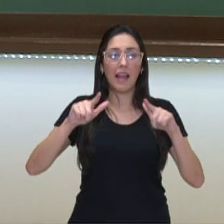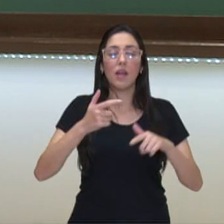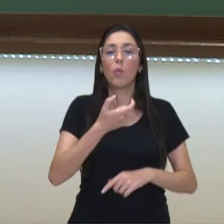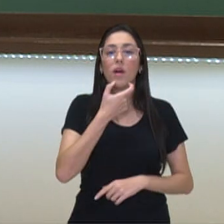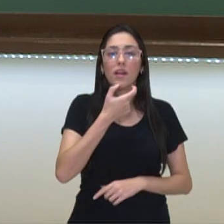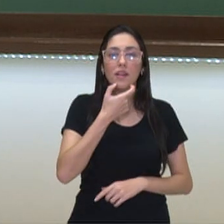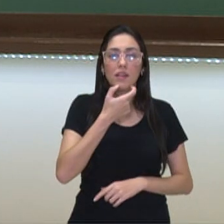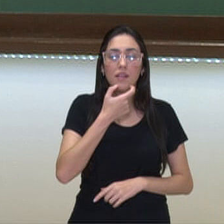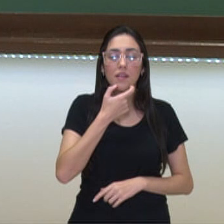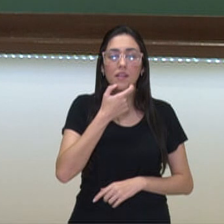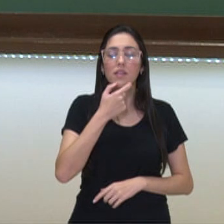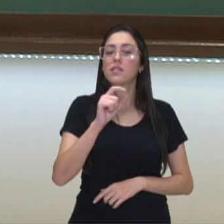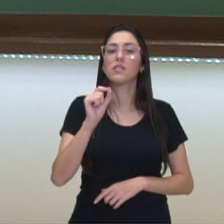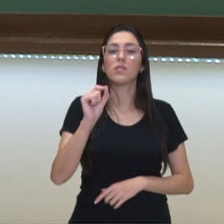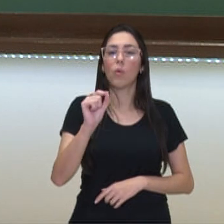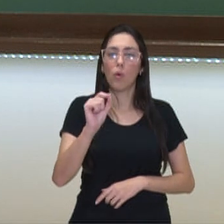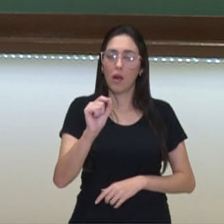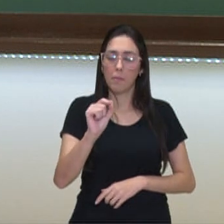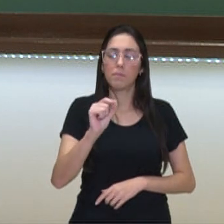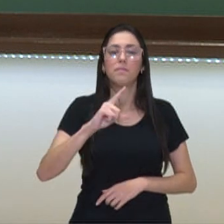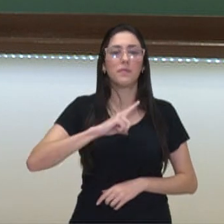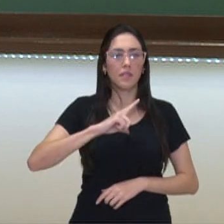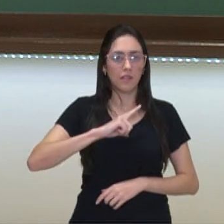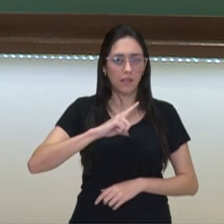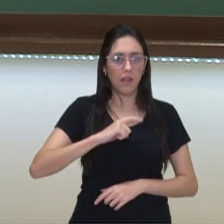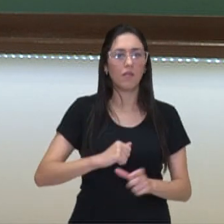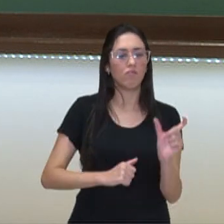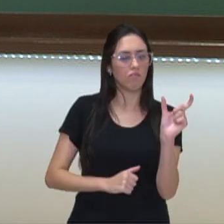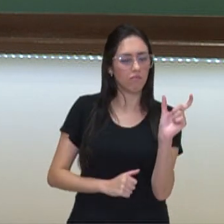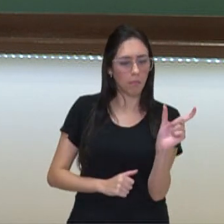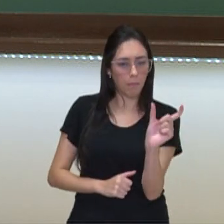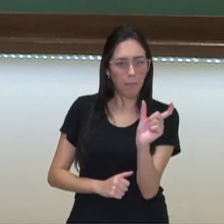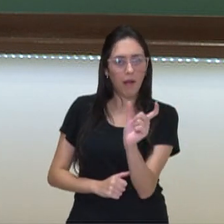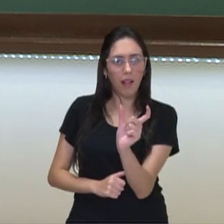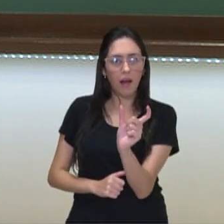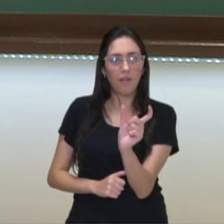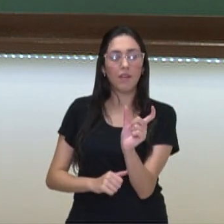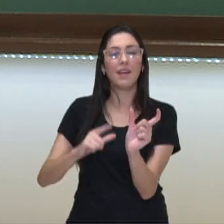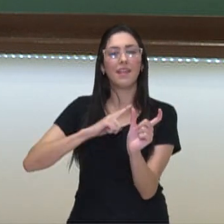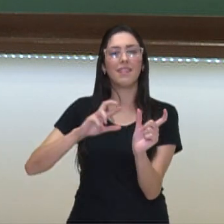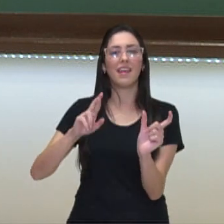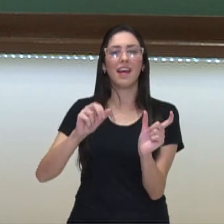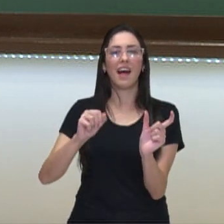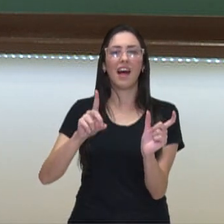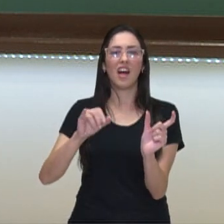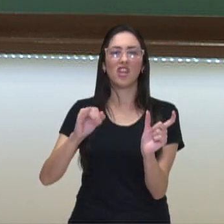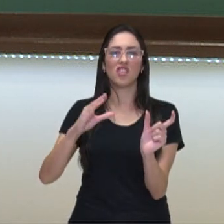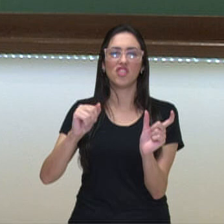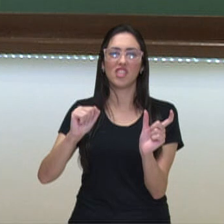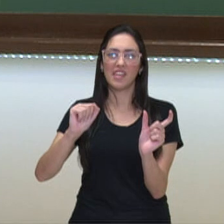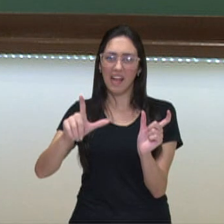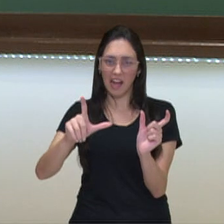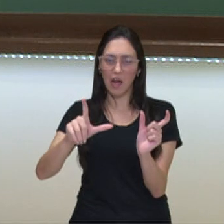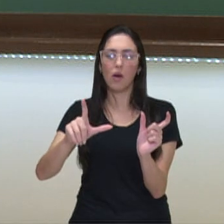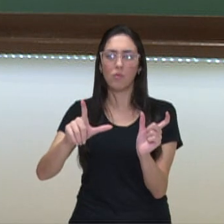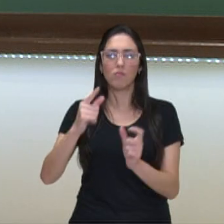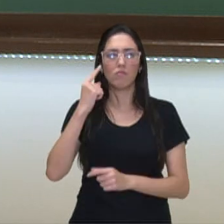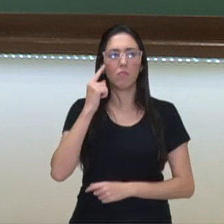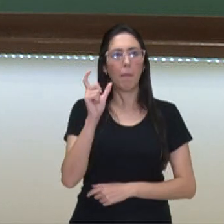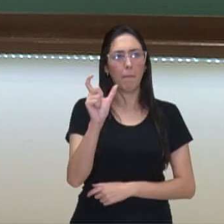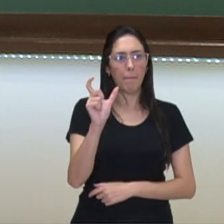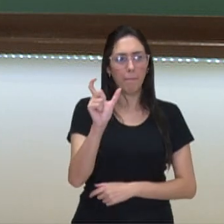é muito comum nós termos a formação de palavras a partir de um radical, que a gente vai chamar então de root